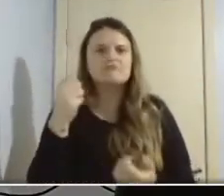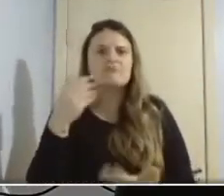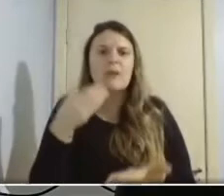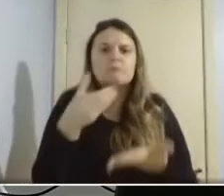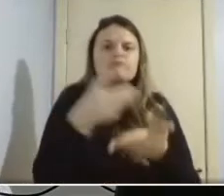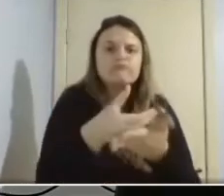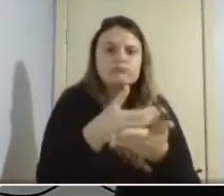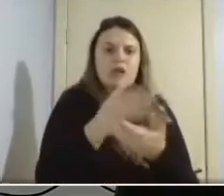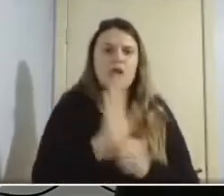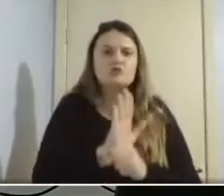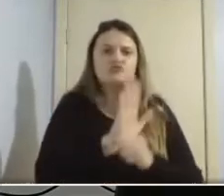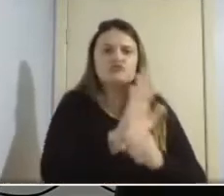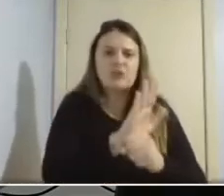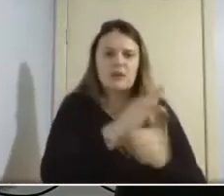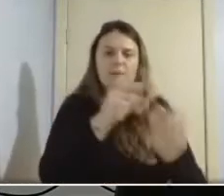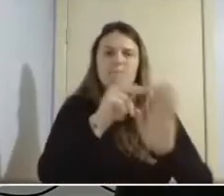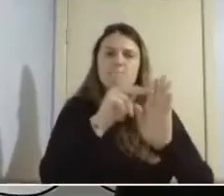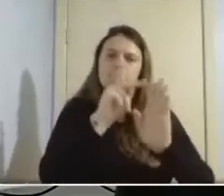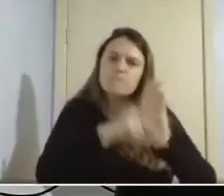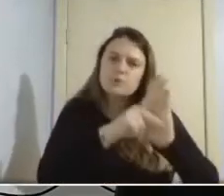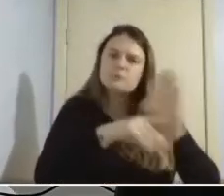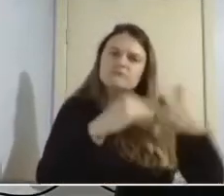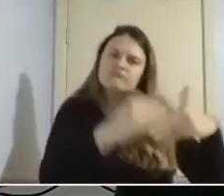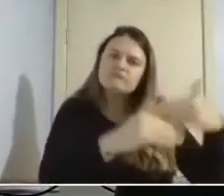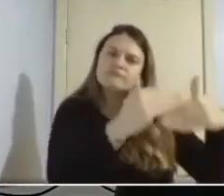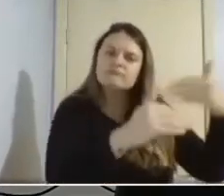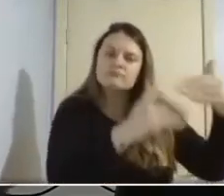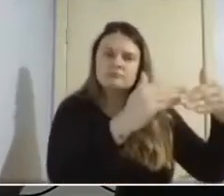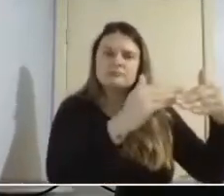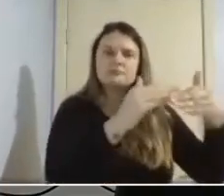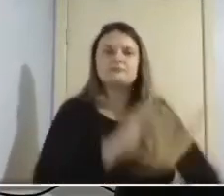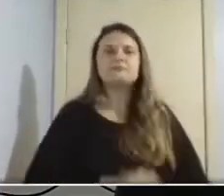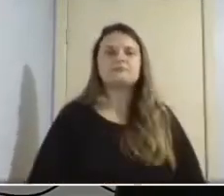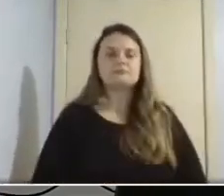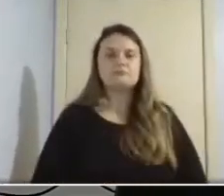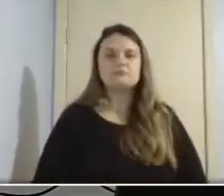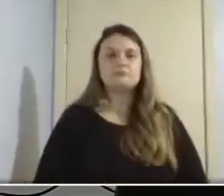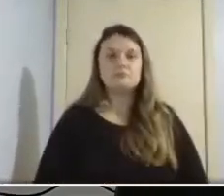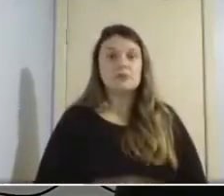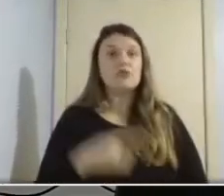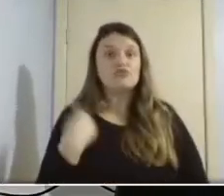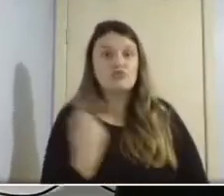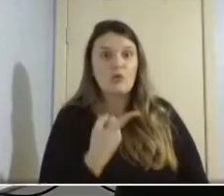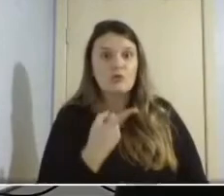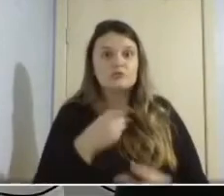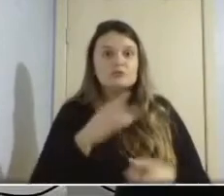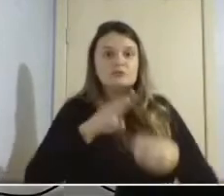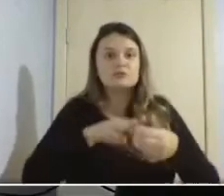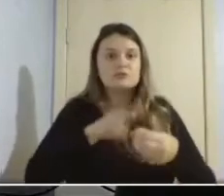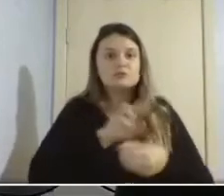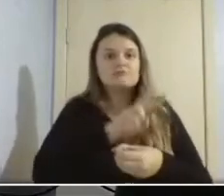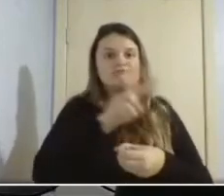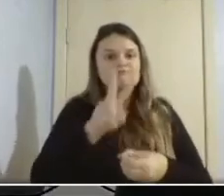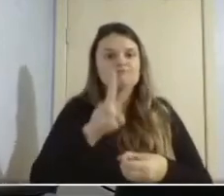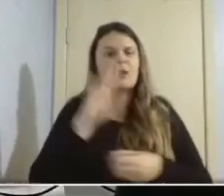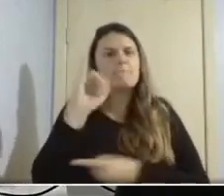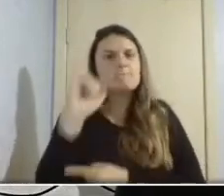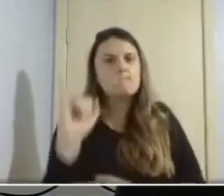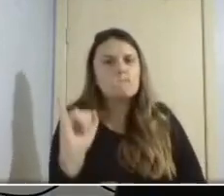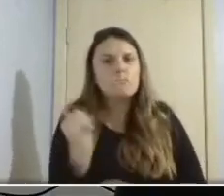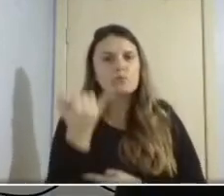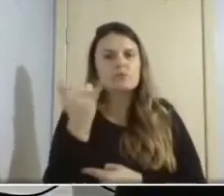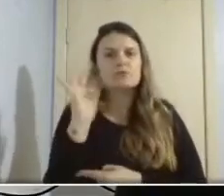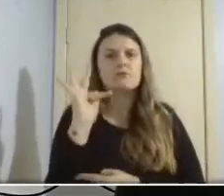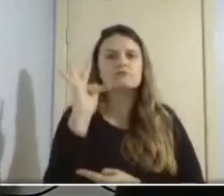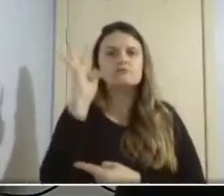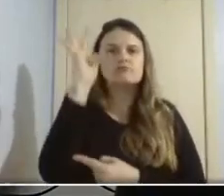nesse processo, e que nós possamos, União da Vitória, venha a colher fruto, né, quanto mais